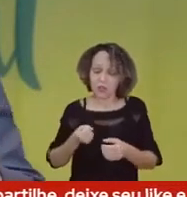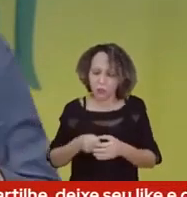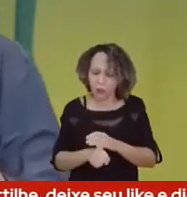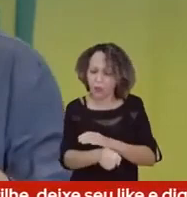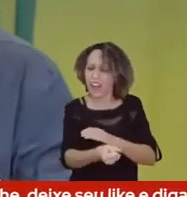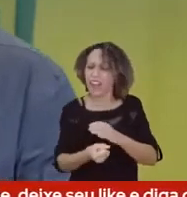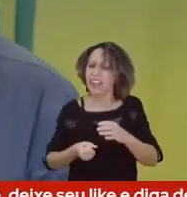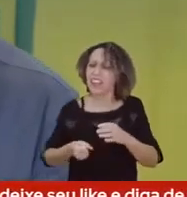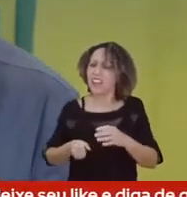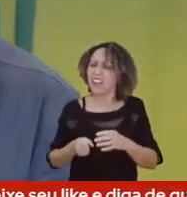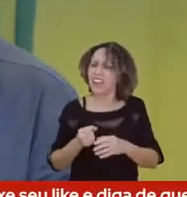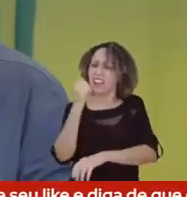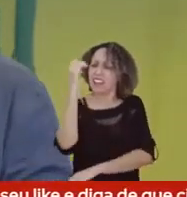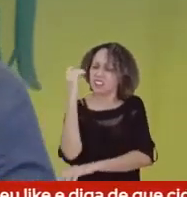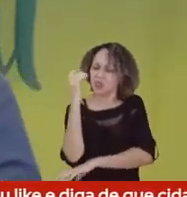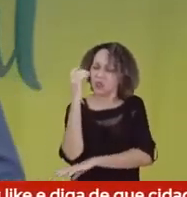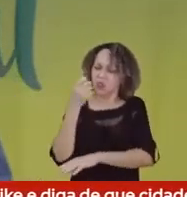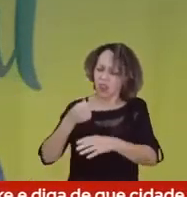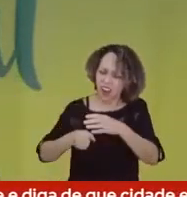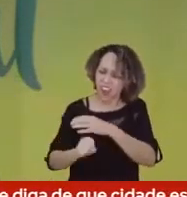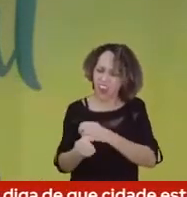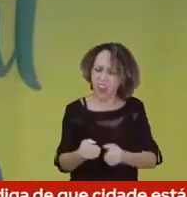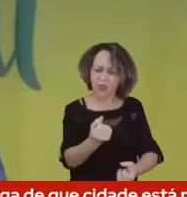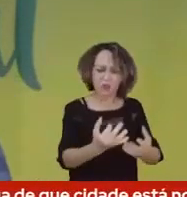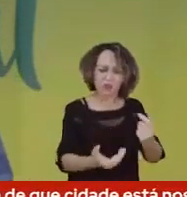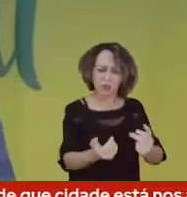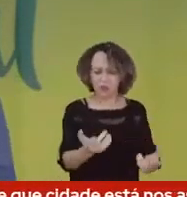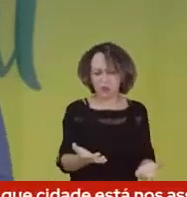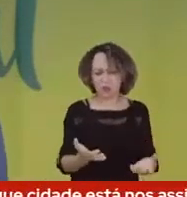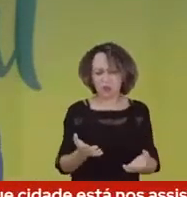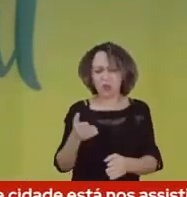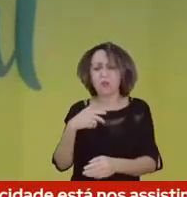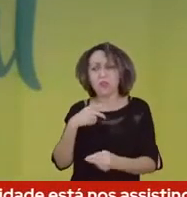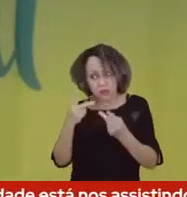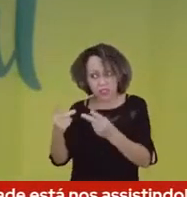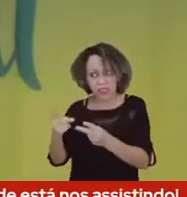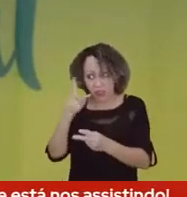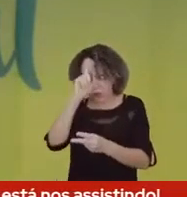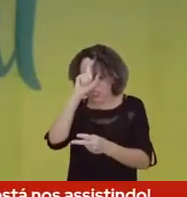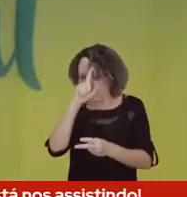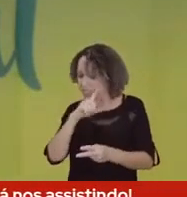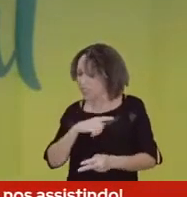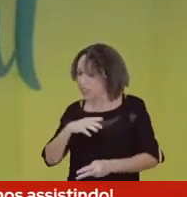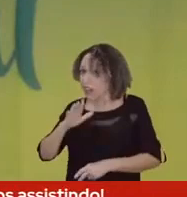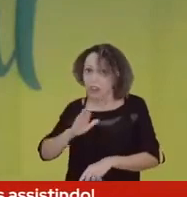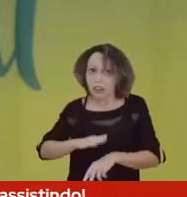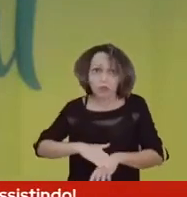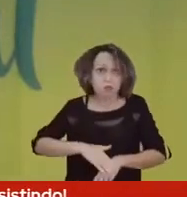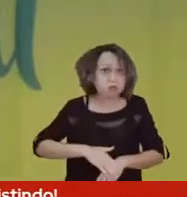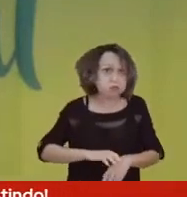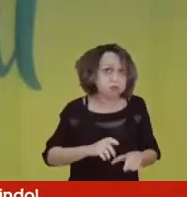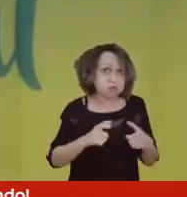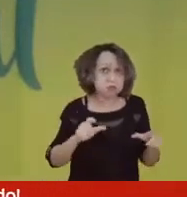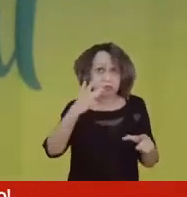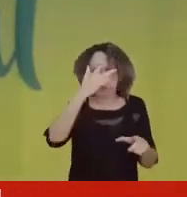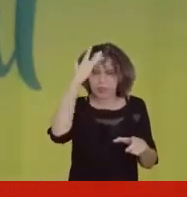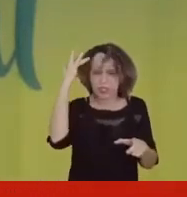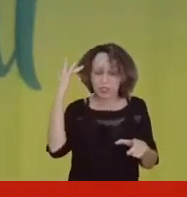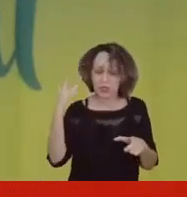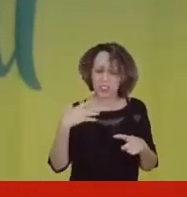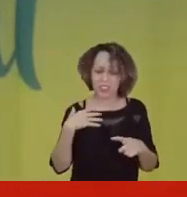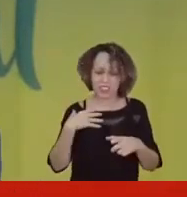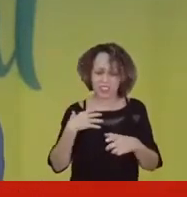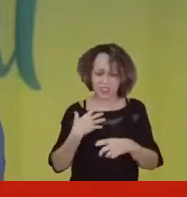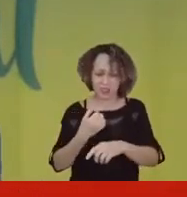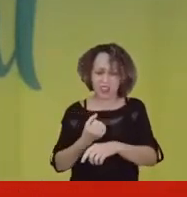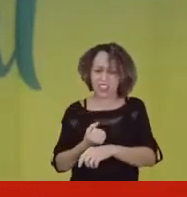queimadas, é inacreditável o que está acontecendo. É isso que a gente está dizendo. A gente está dizendo que as pessoas não conseguem mais fazer comida. O Brasil,